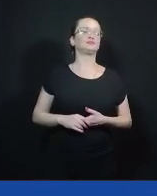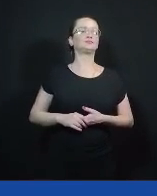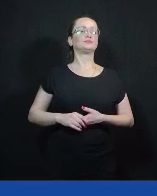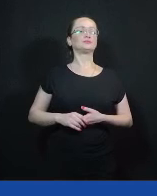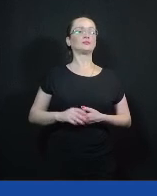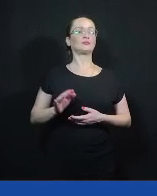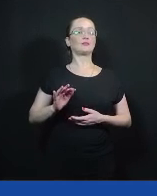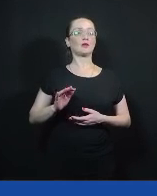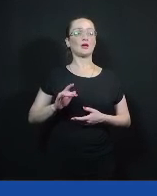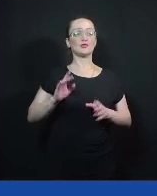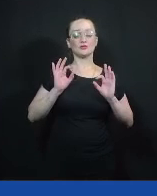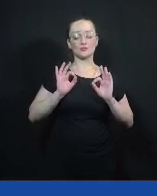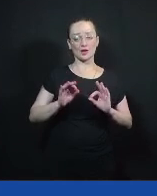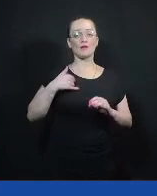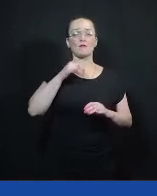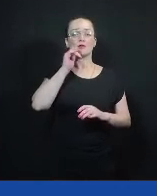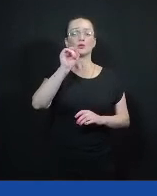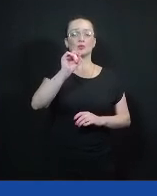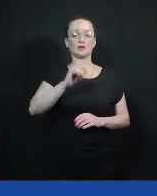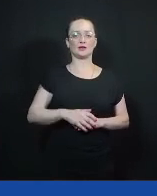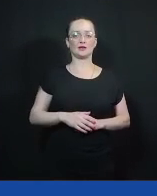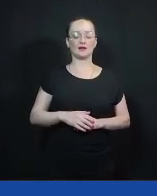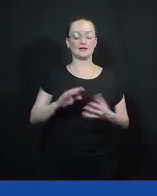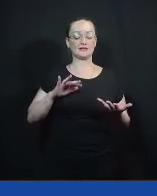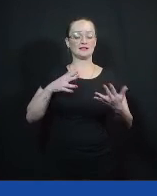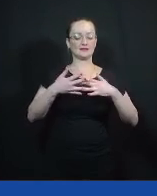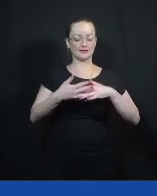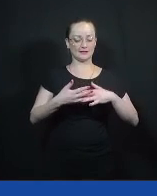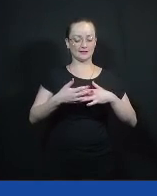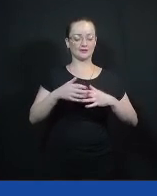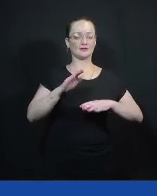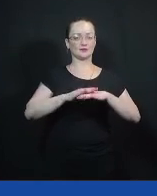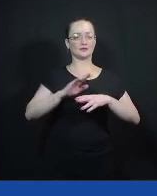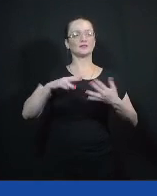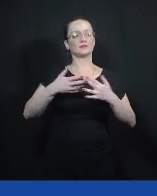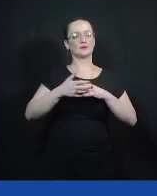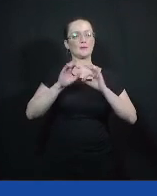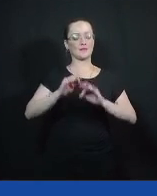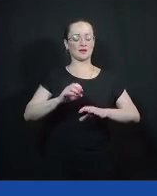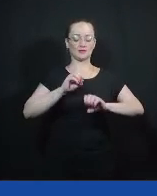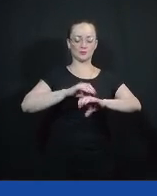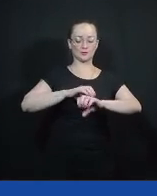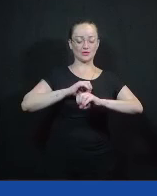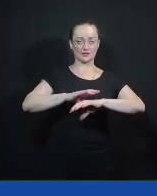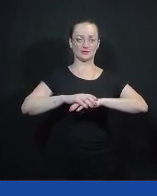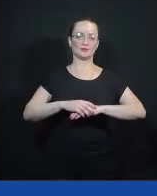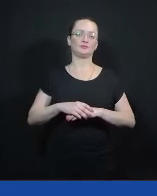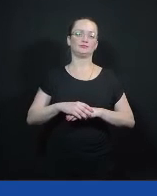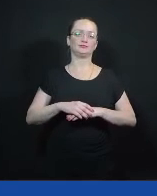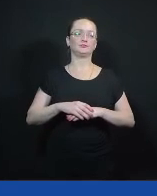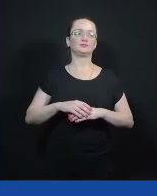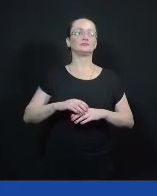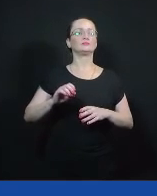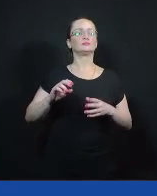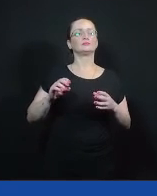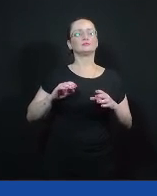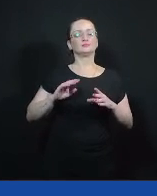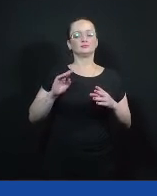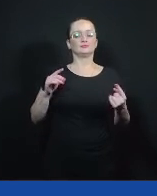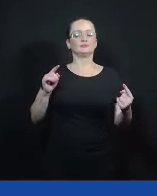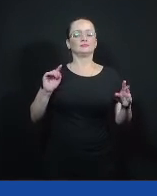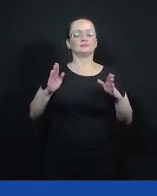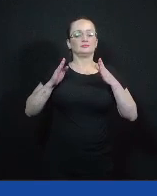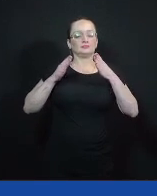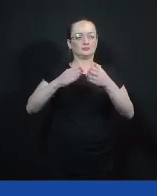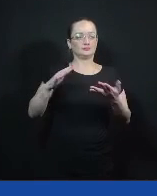a alfabetização, no fundo, que a gente está falando é de cidadania, de exercício de cidadania, de educação de cidadania, que